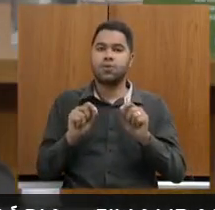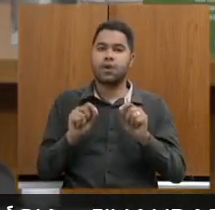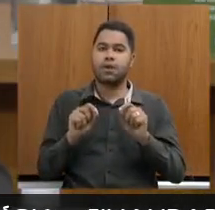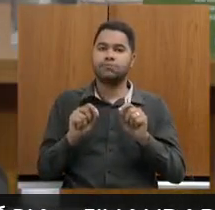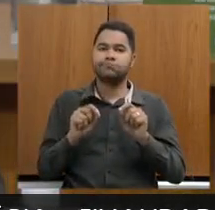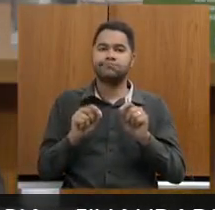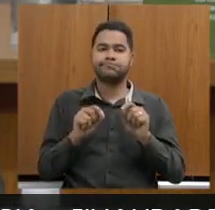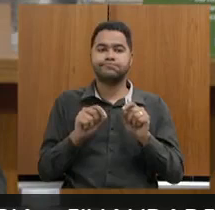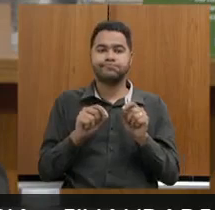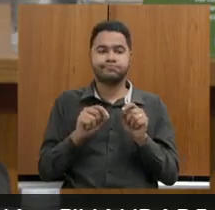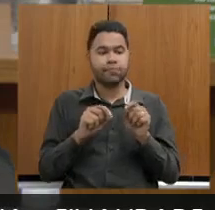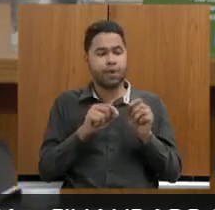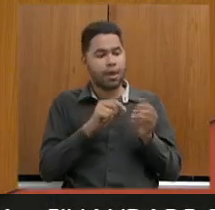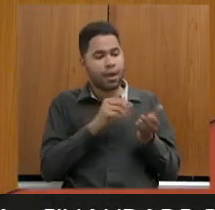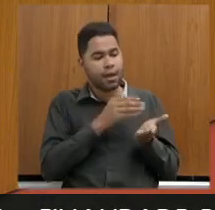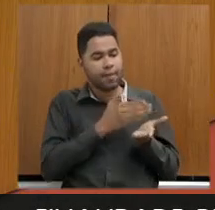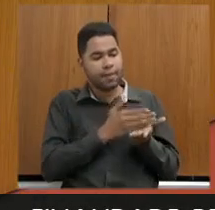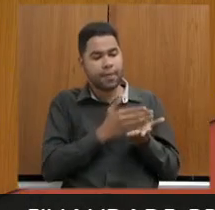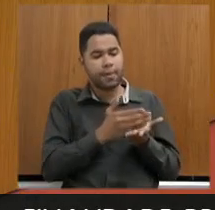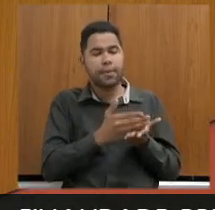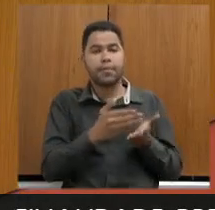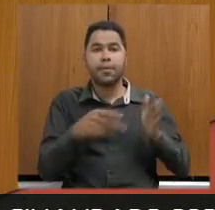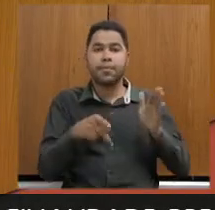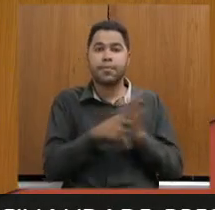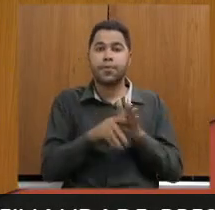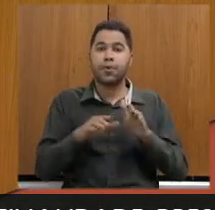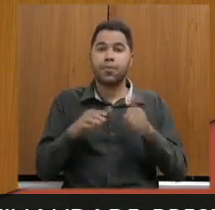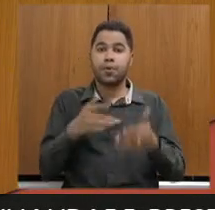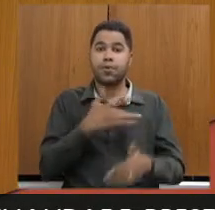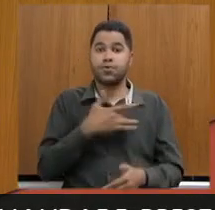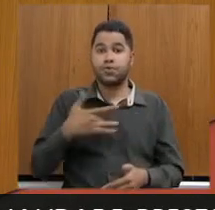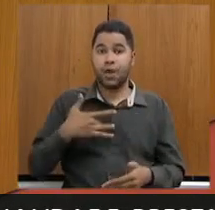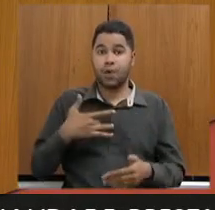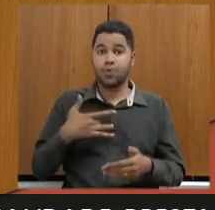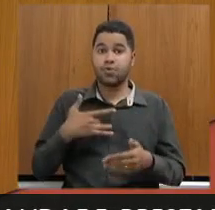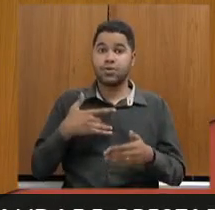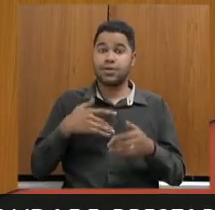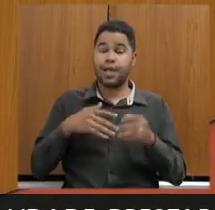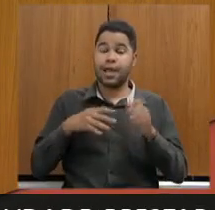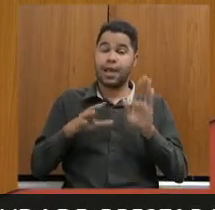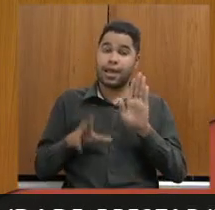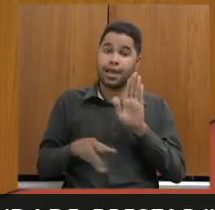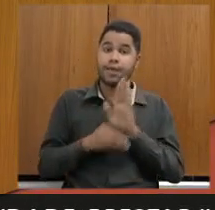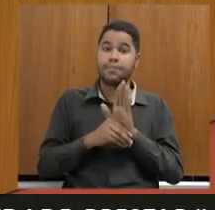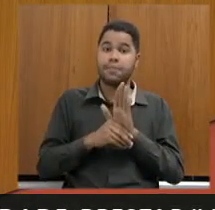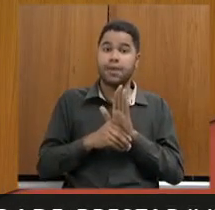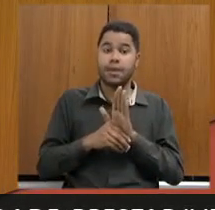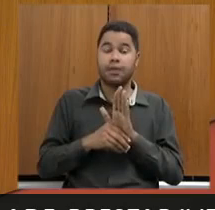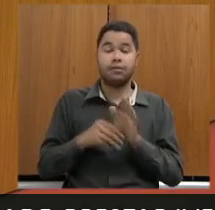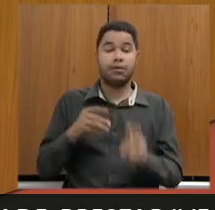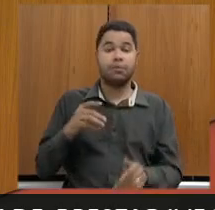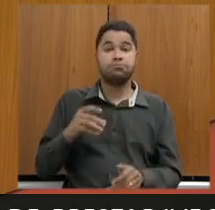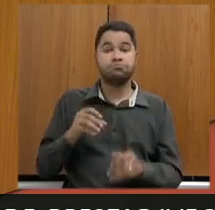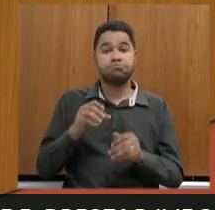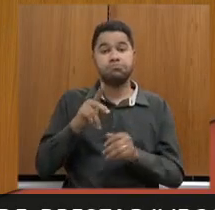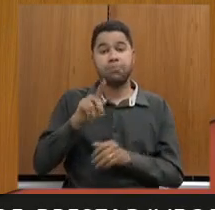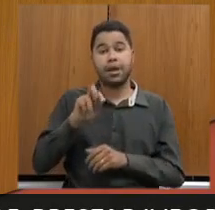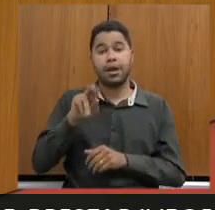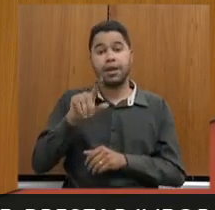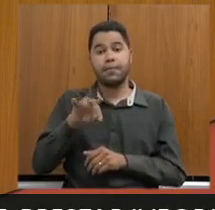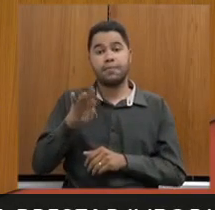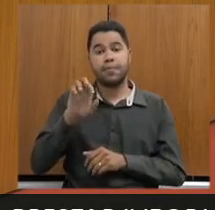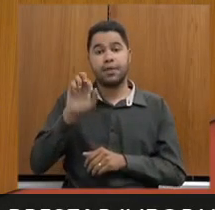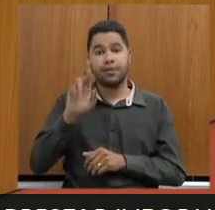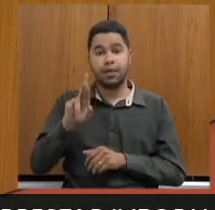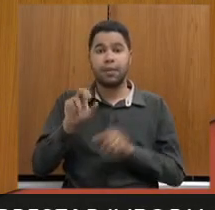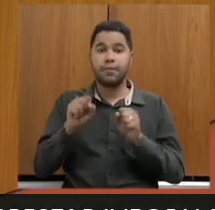parcela referente à saúde da emenda parlamentar pode ser utilizada